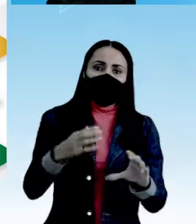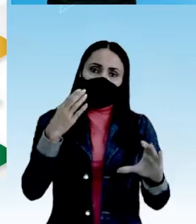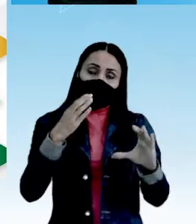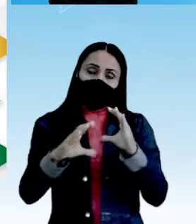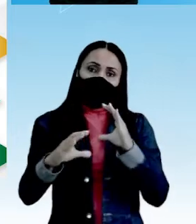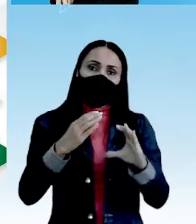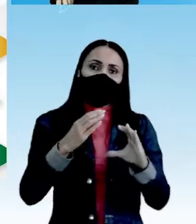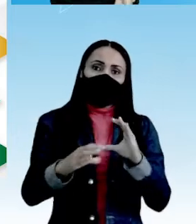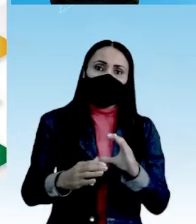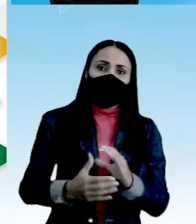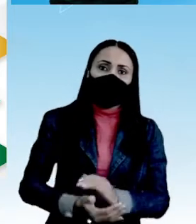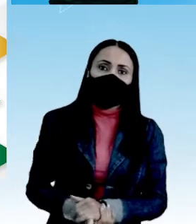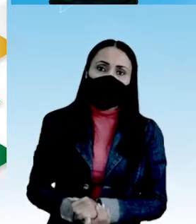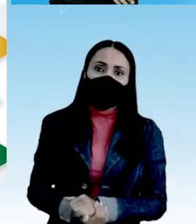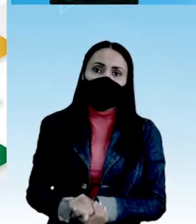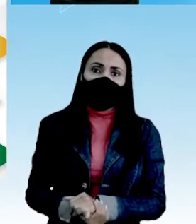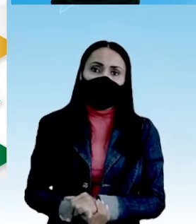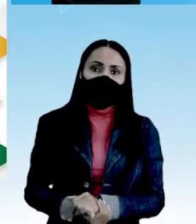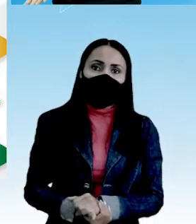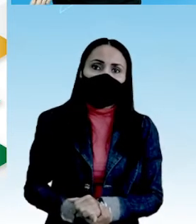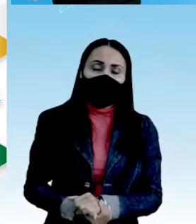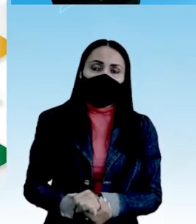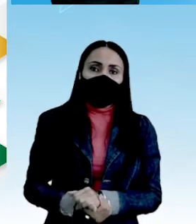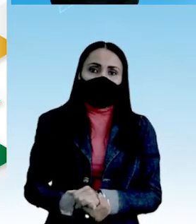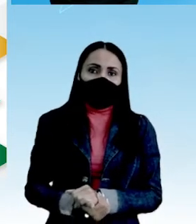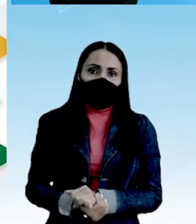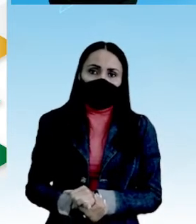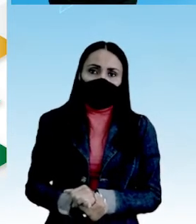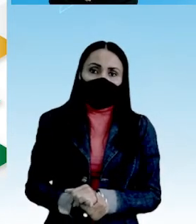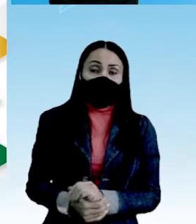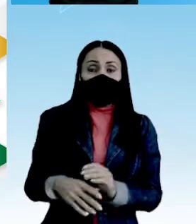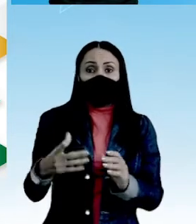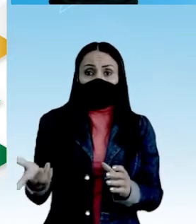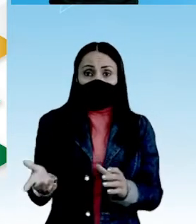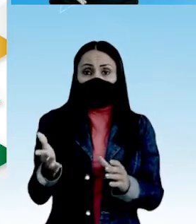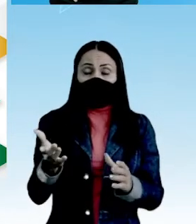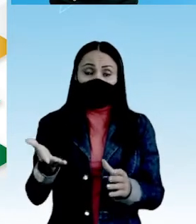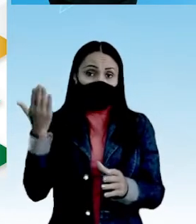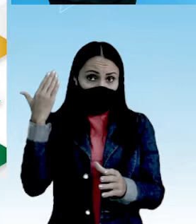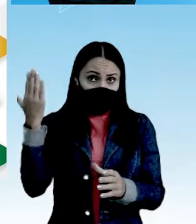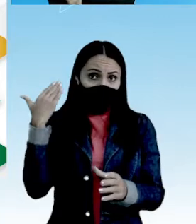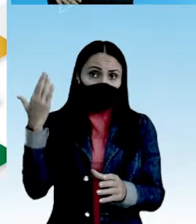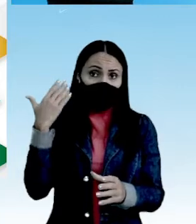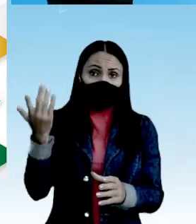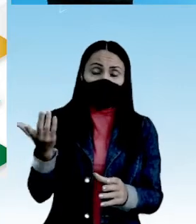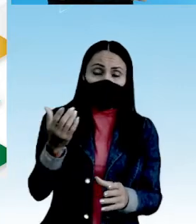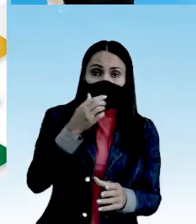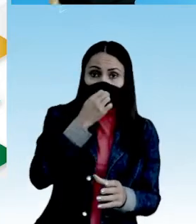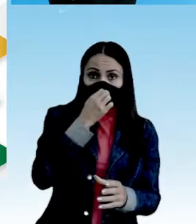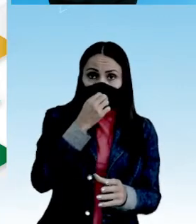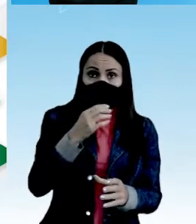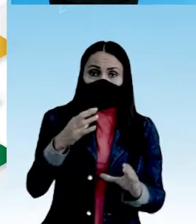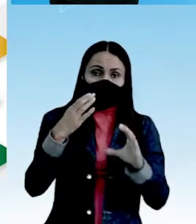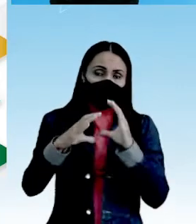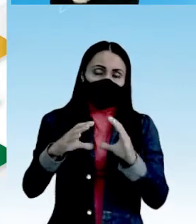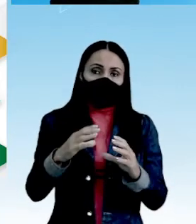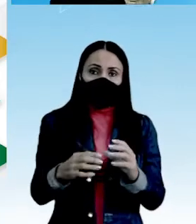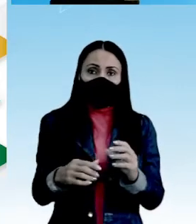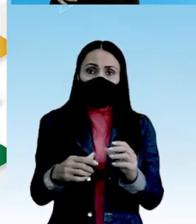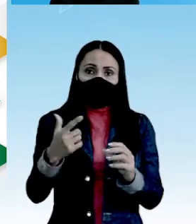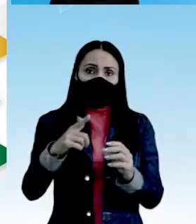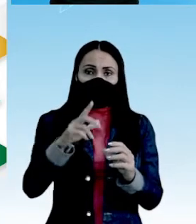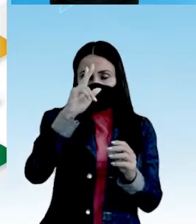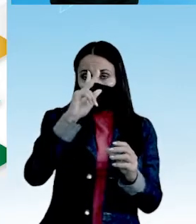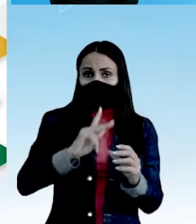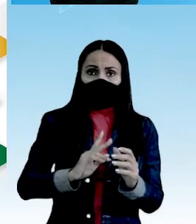né, é de John e Yoko. Só que na época, John Lennon, ele não teve a maturidade ou o egoísmo,